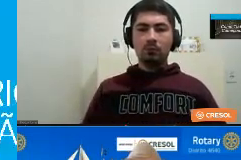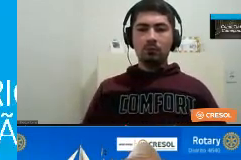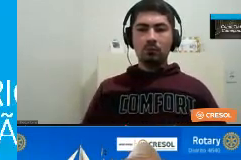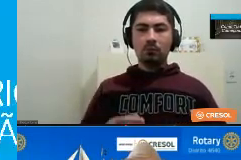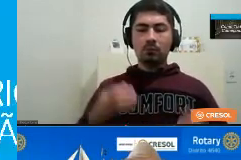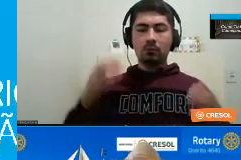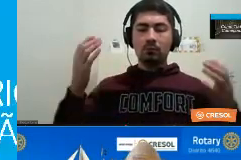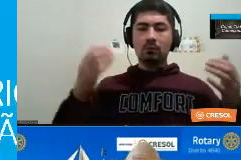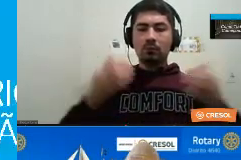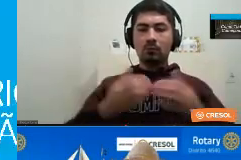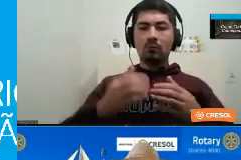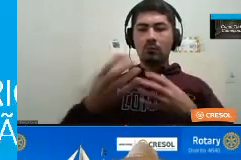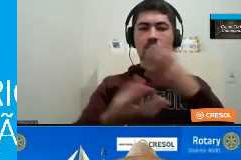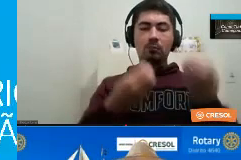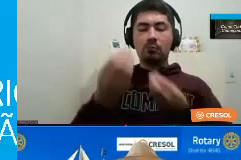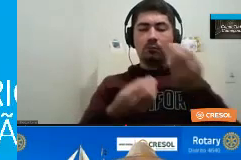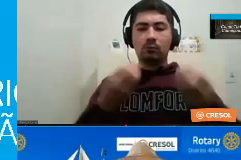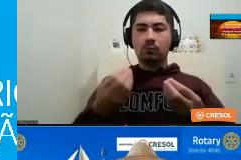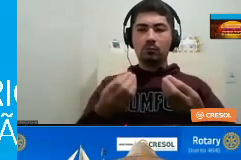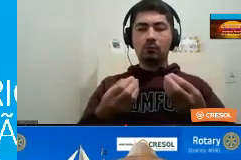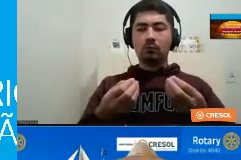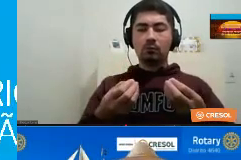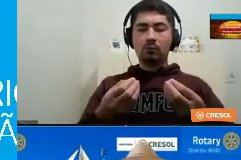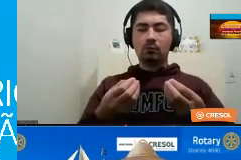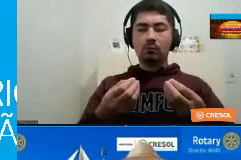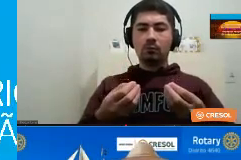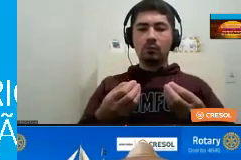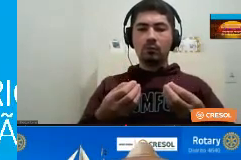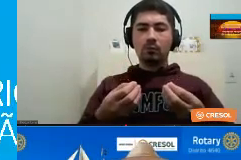tudo. Como tudo começou, tá certo?